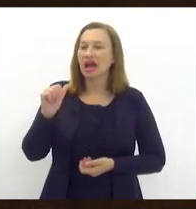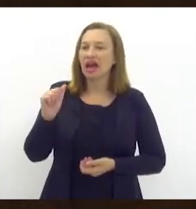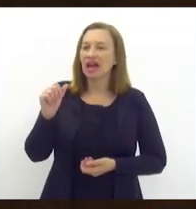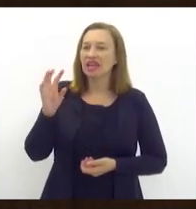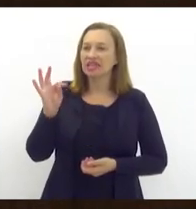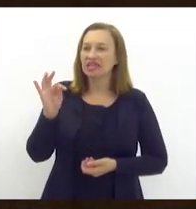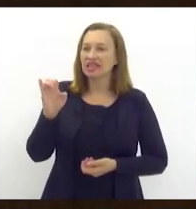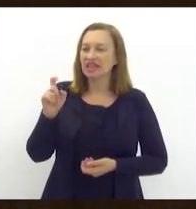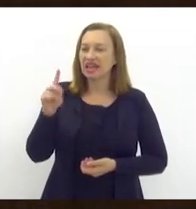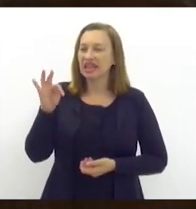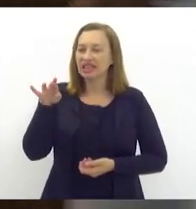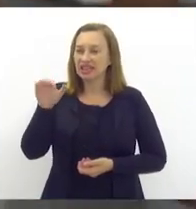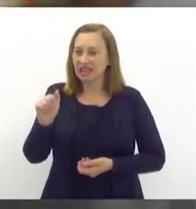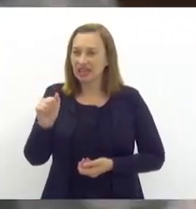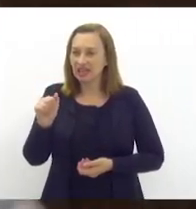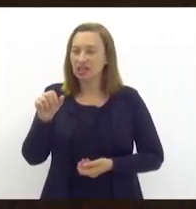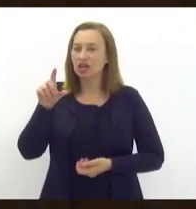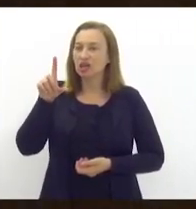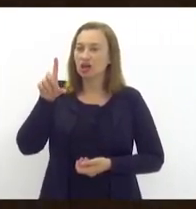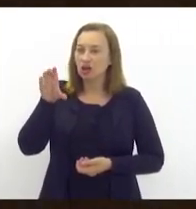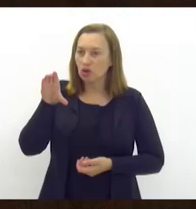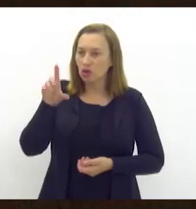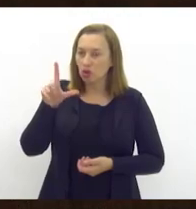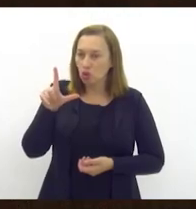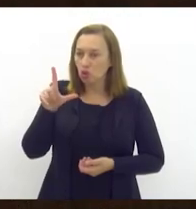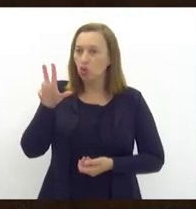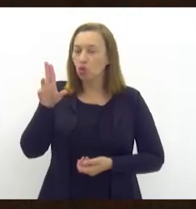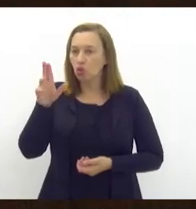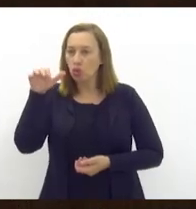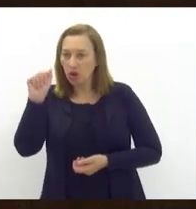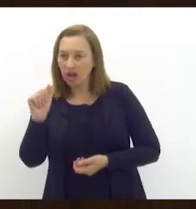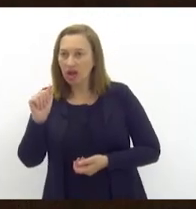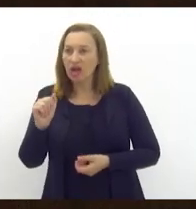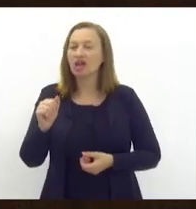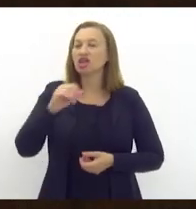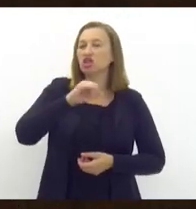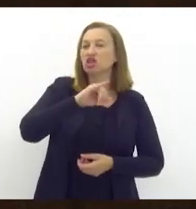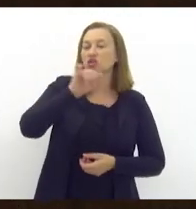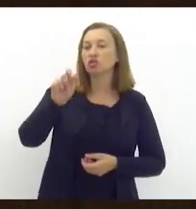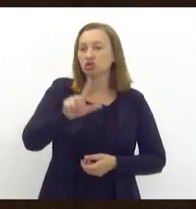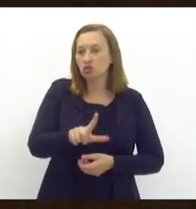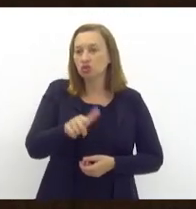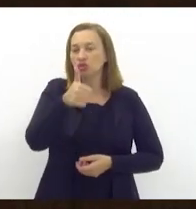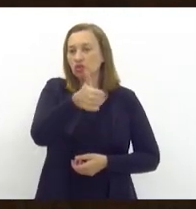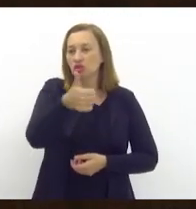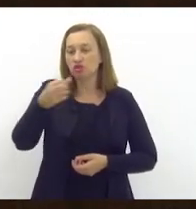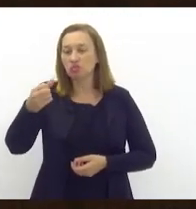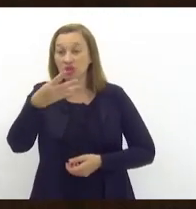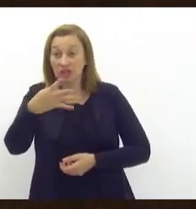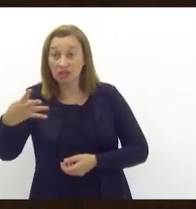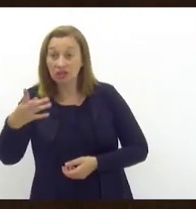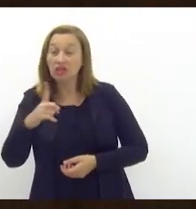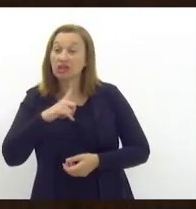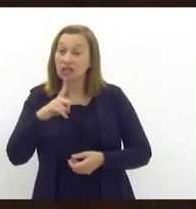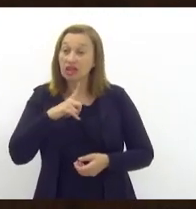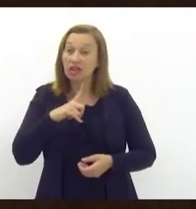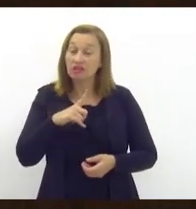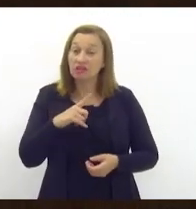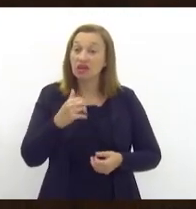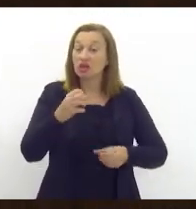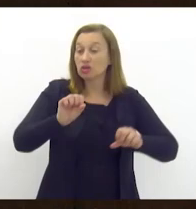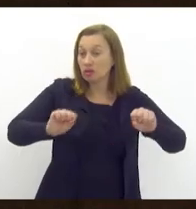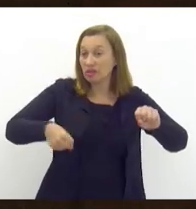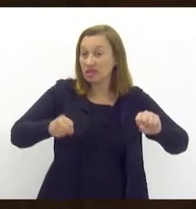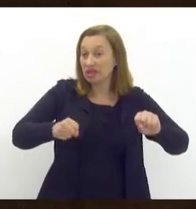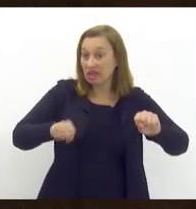Luca Glasser, de 25 anos, que em julho de 2014 teve sua bicicleta furtada e